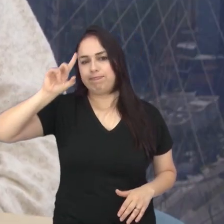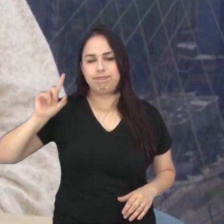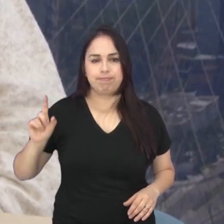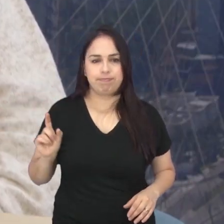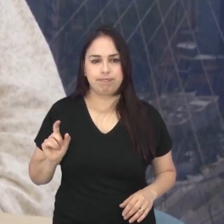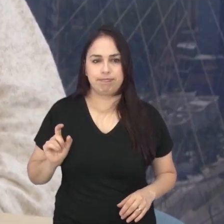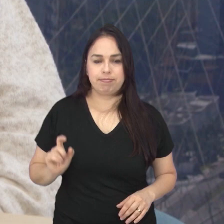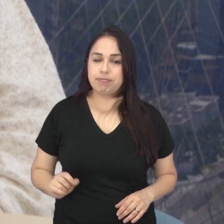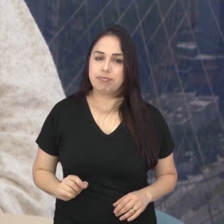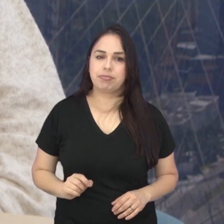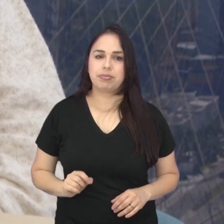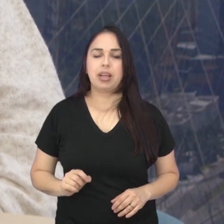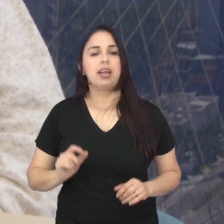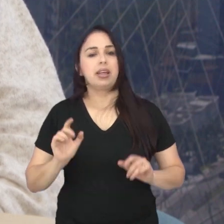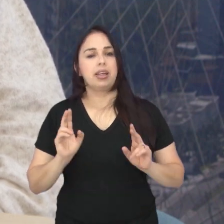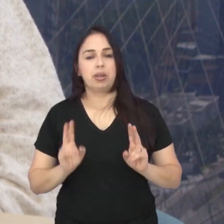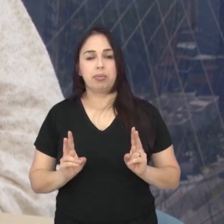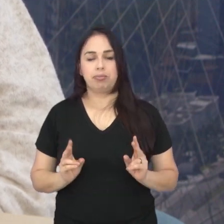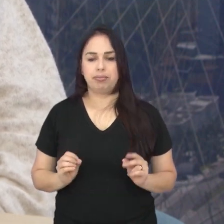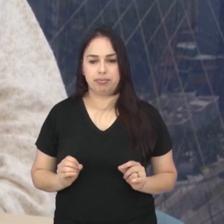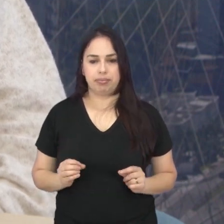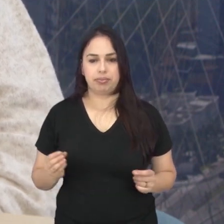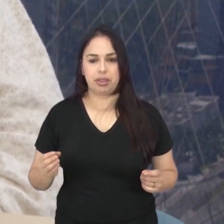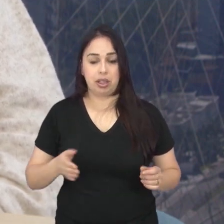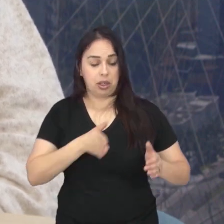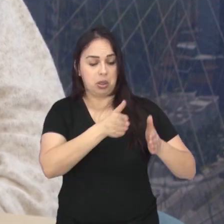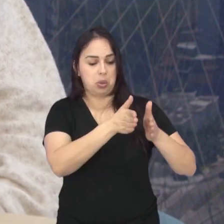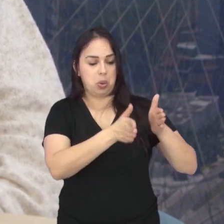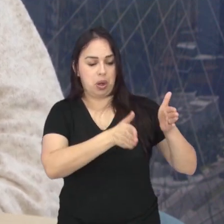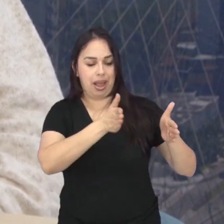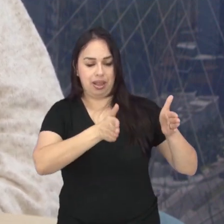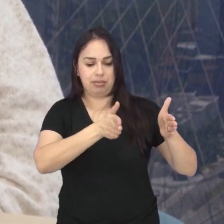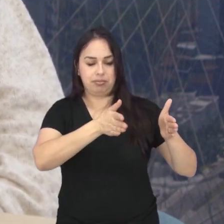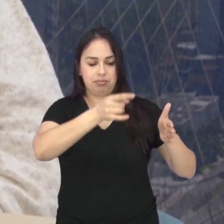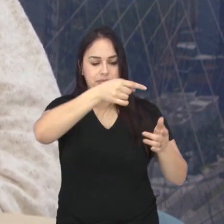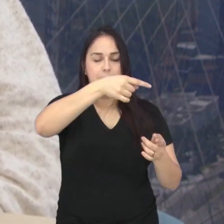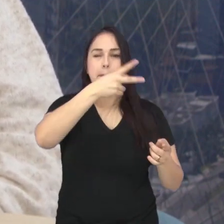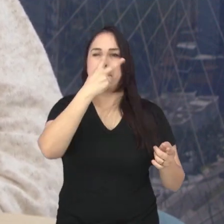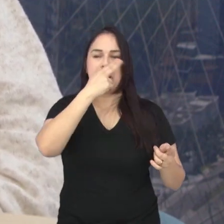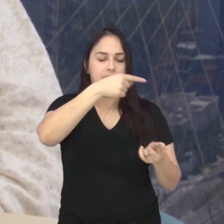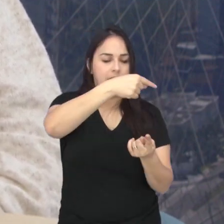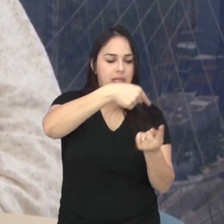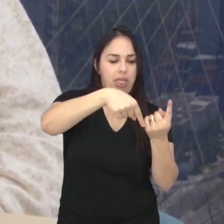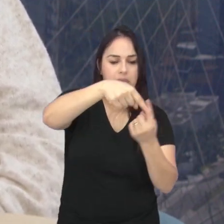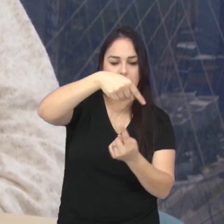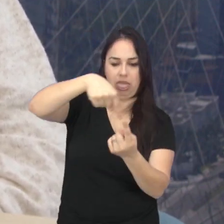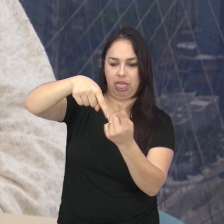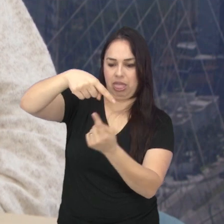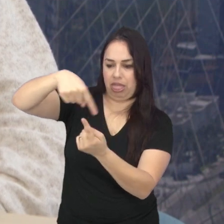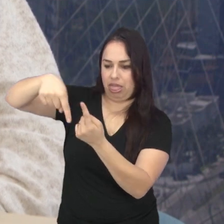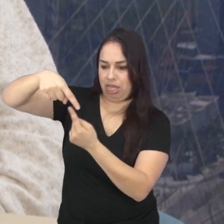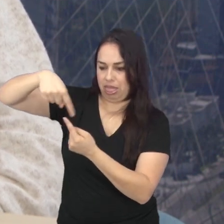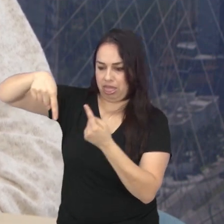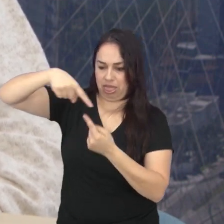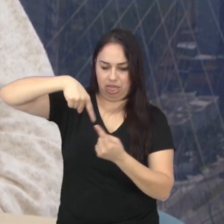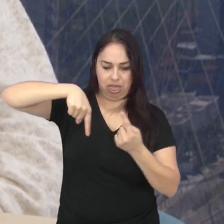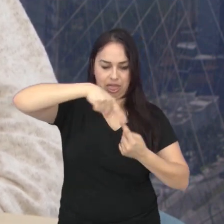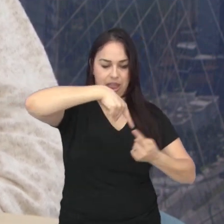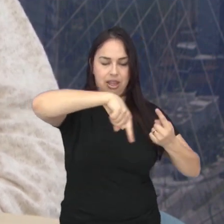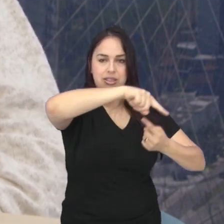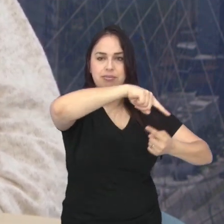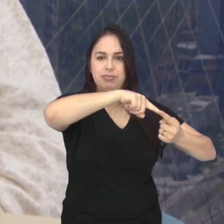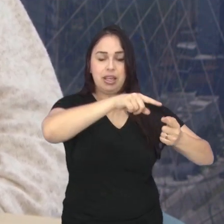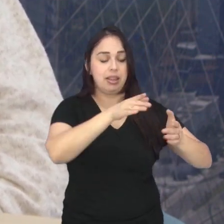e evidenciar que como durante um ciclo de violência doméstica ou espiral de violência doméstica, a mulher